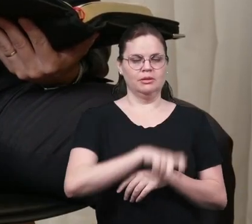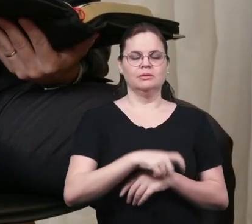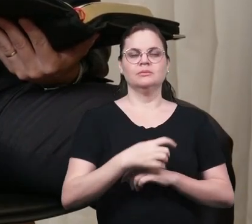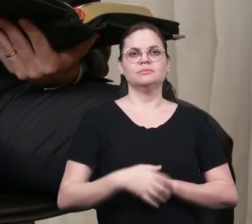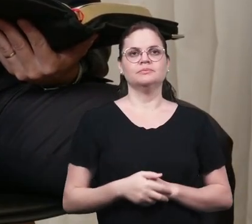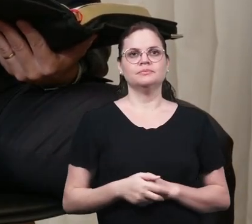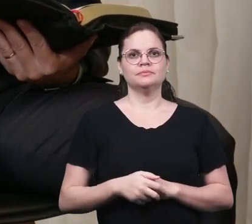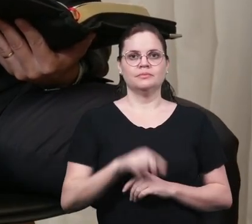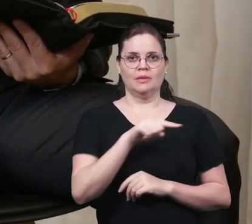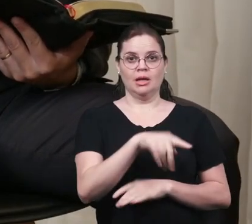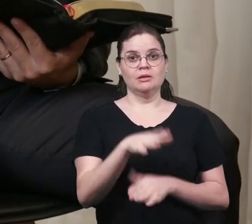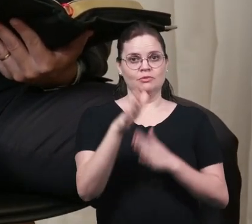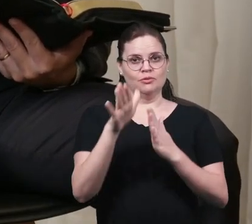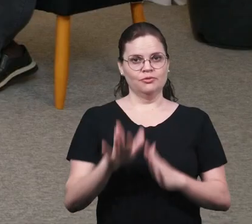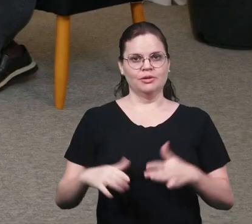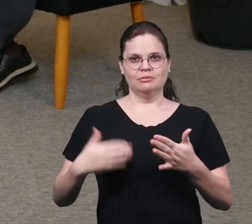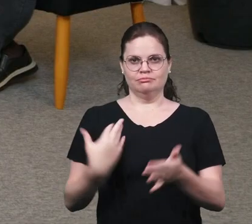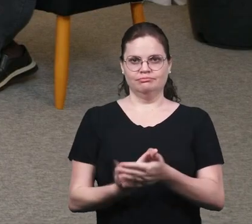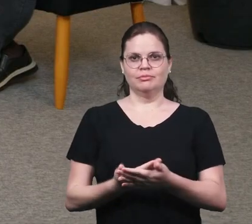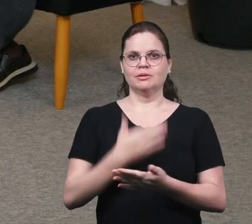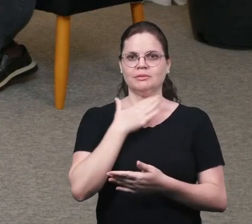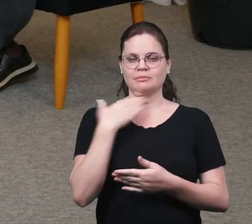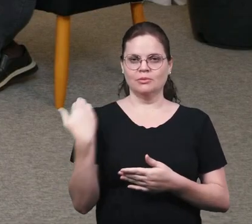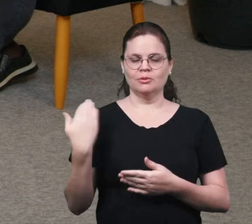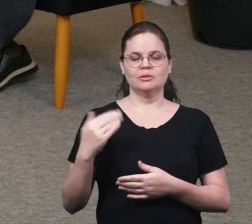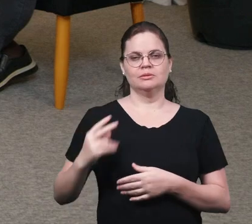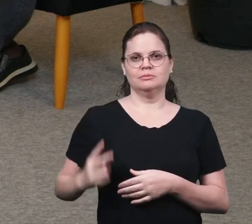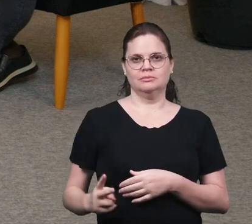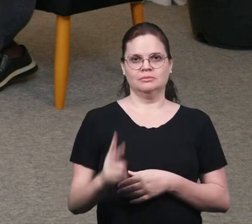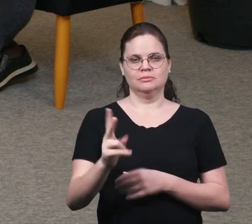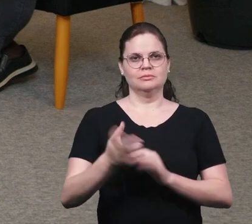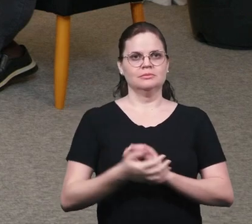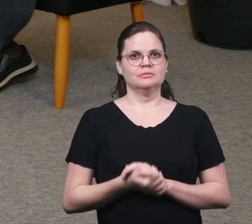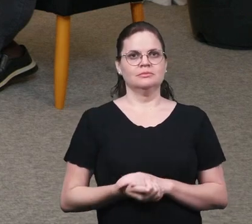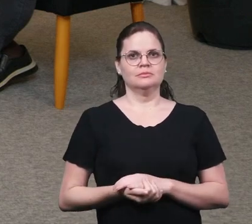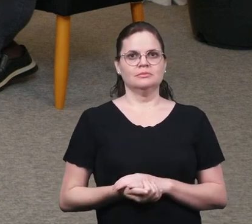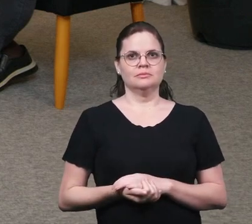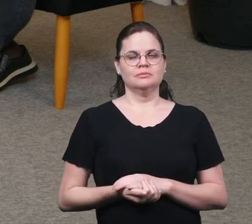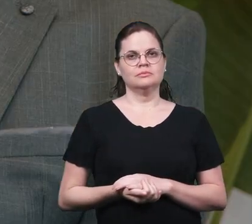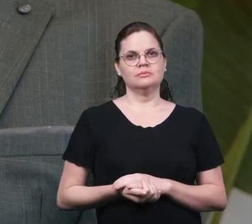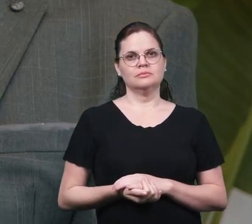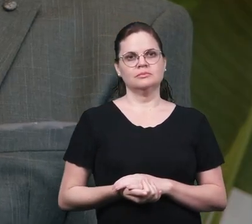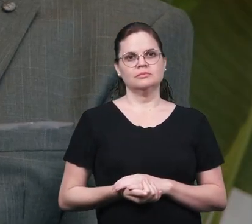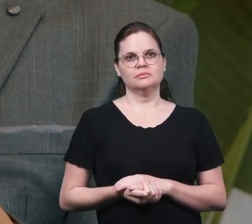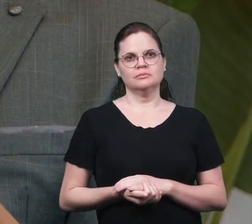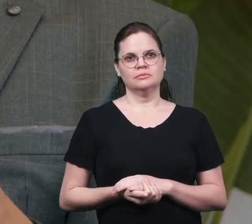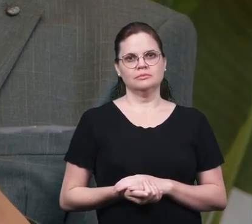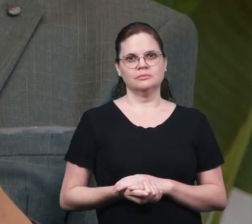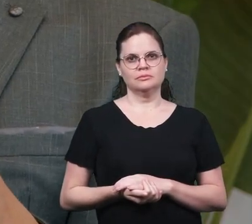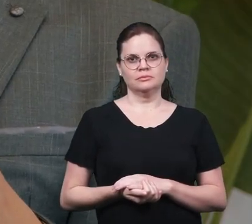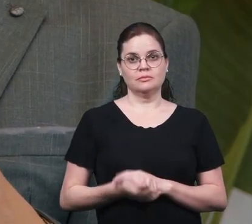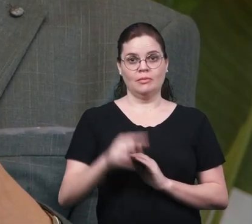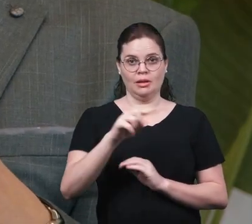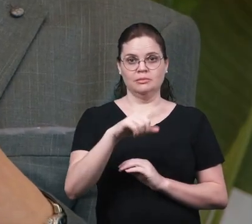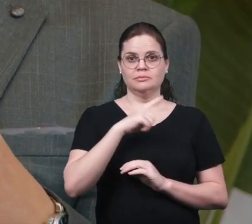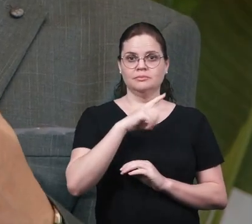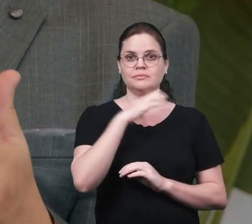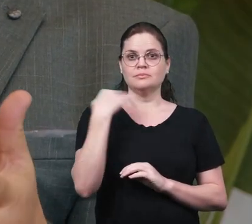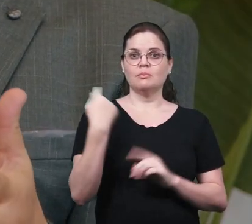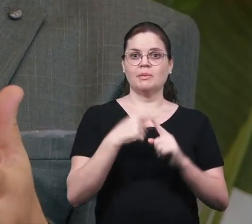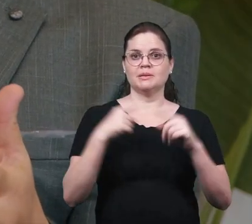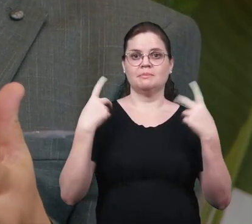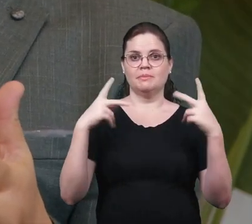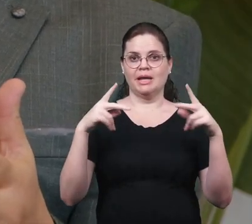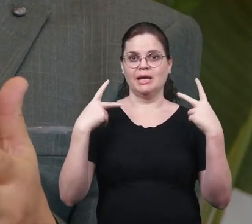que foi fiel até a morte ali na obra do Senhor. Ele foi martirizado, mas ele morreu